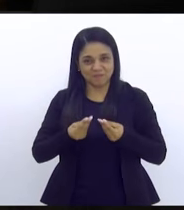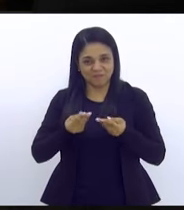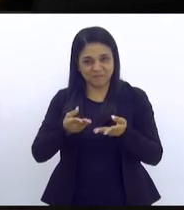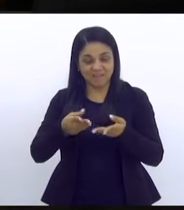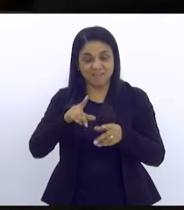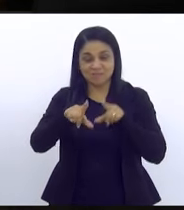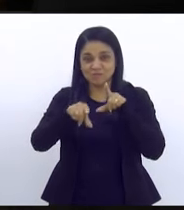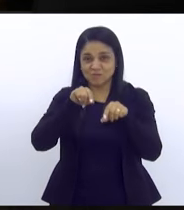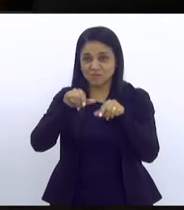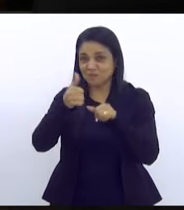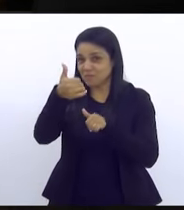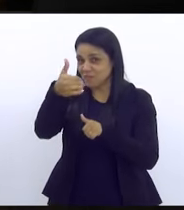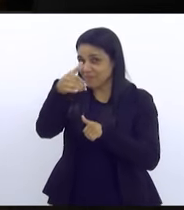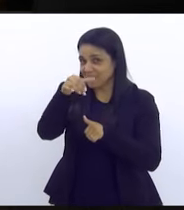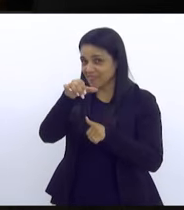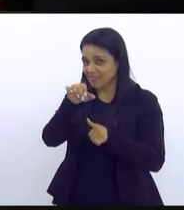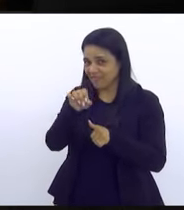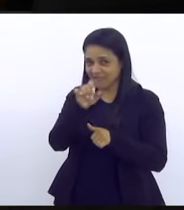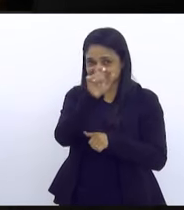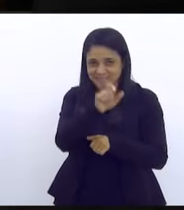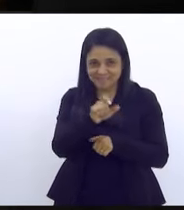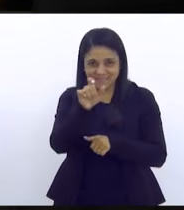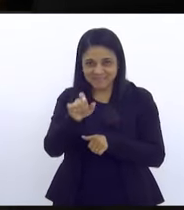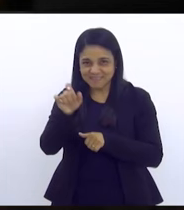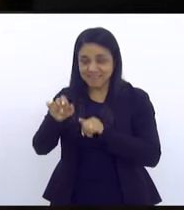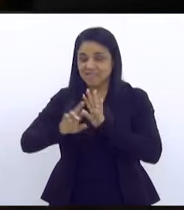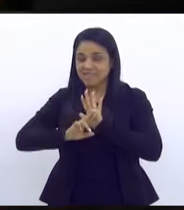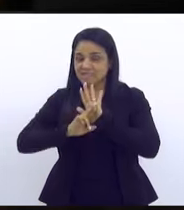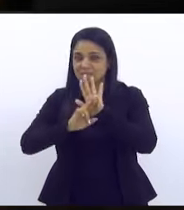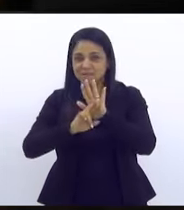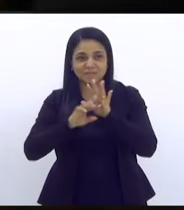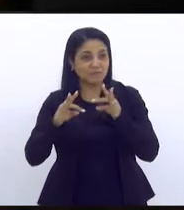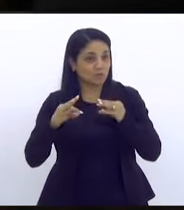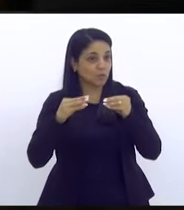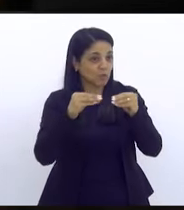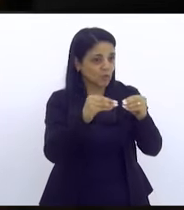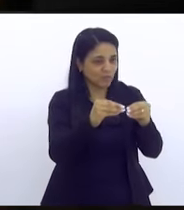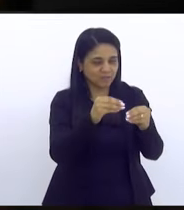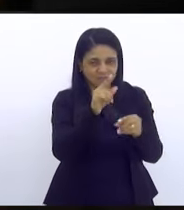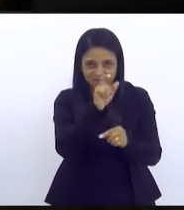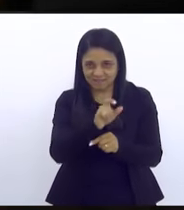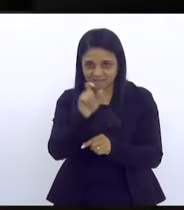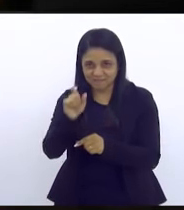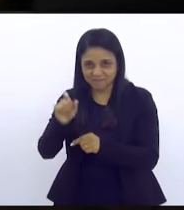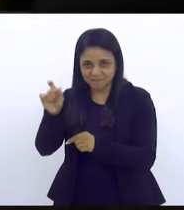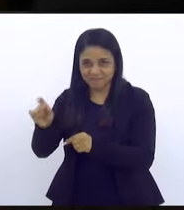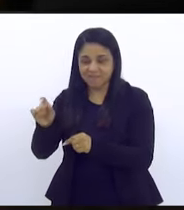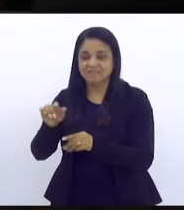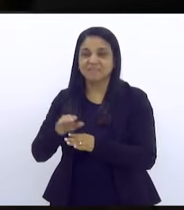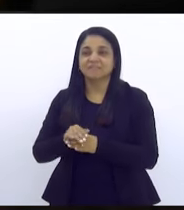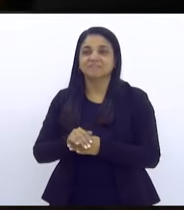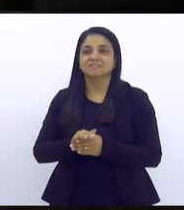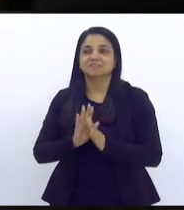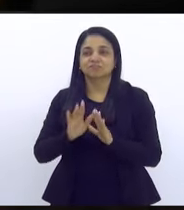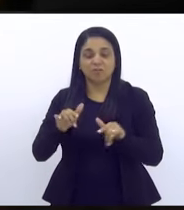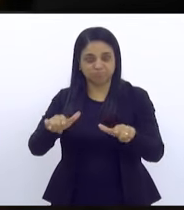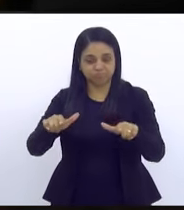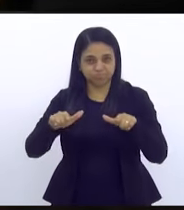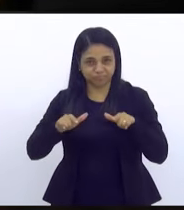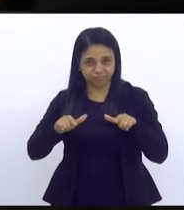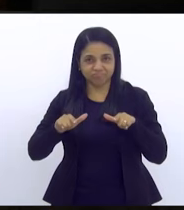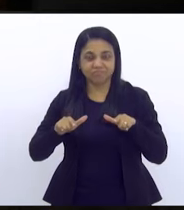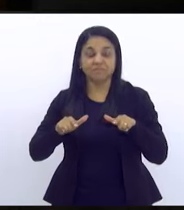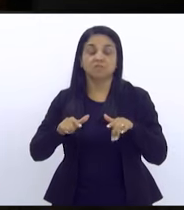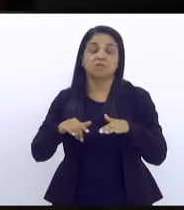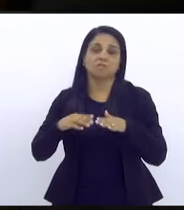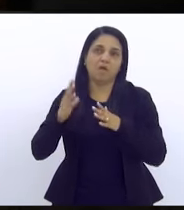10 pessoas para receber esse diploma, representando as demais. Todas as outras pessoas já estão com seus diplomas de mérito, senão a gente ficaria